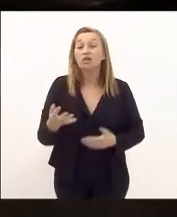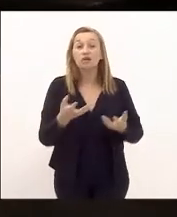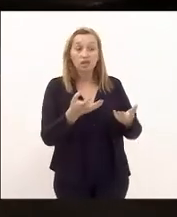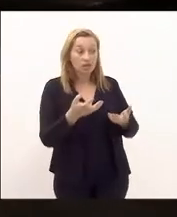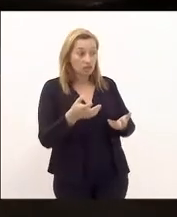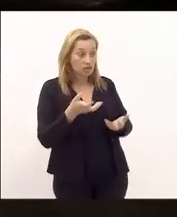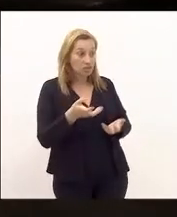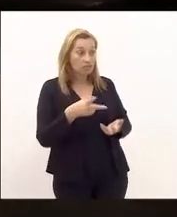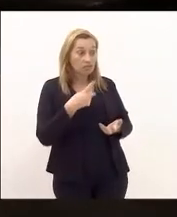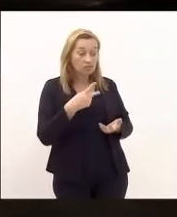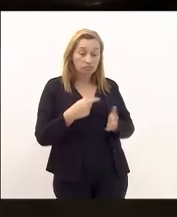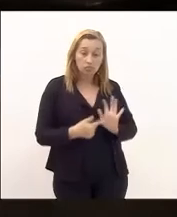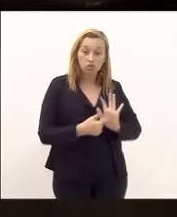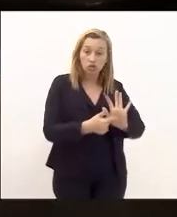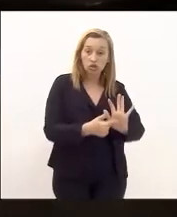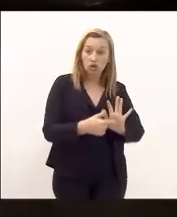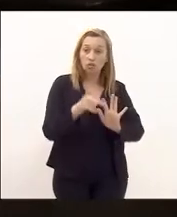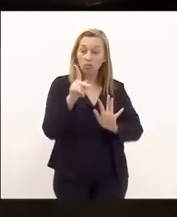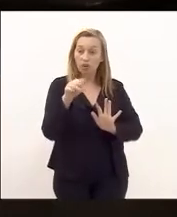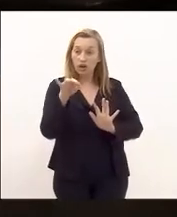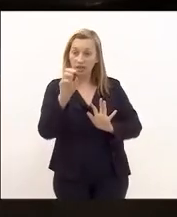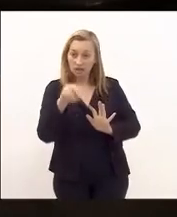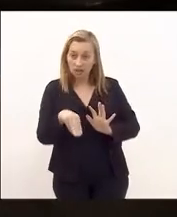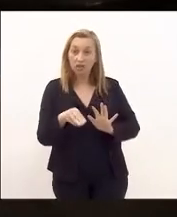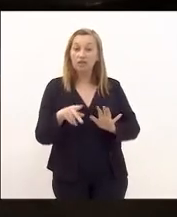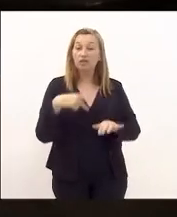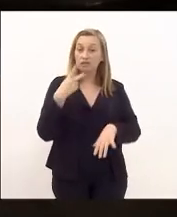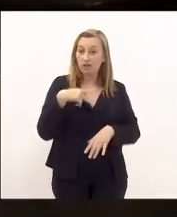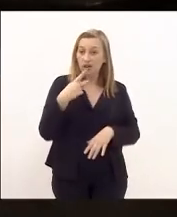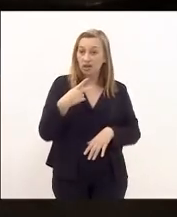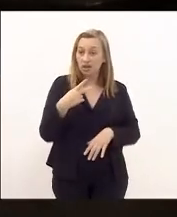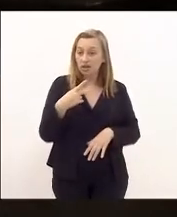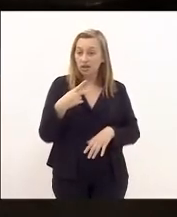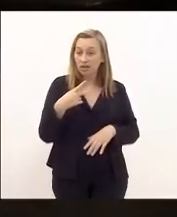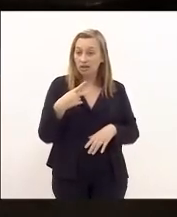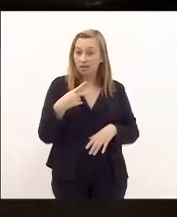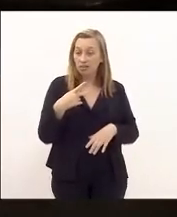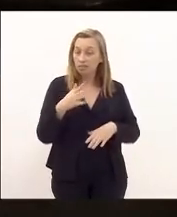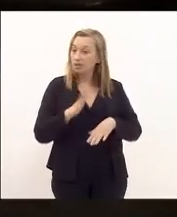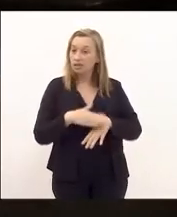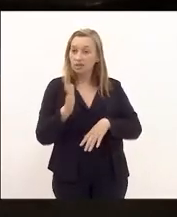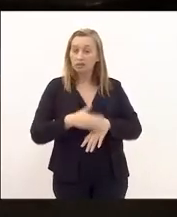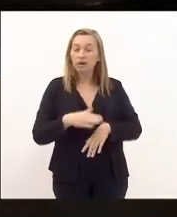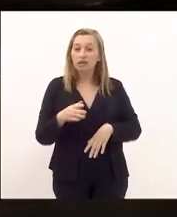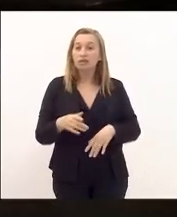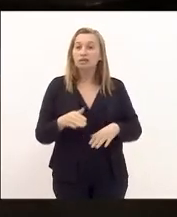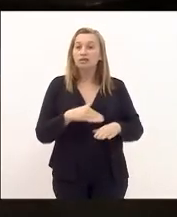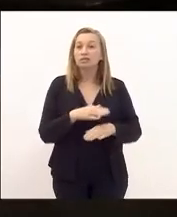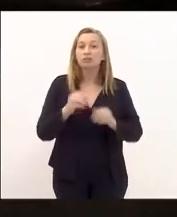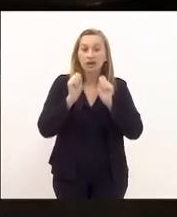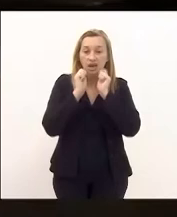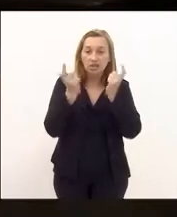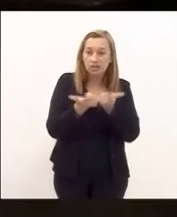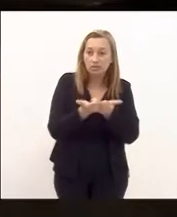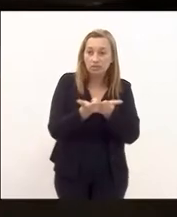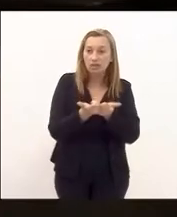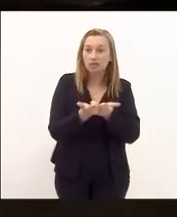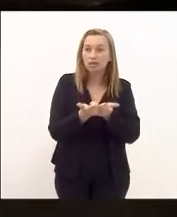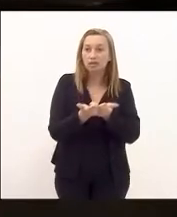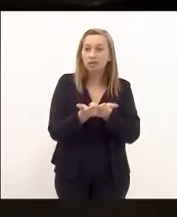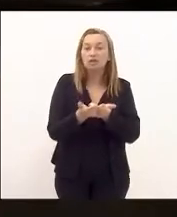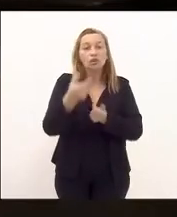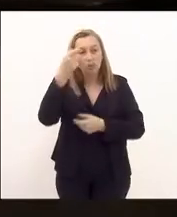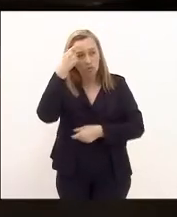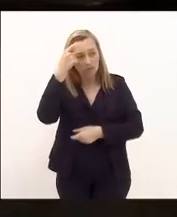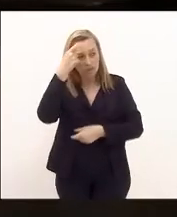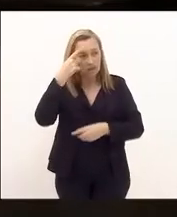farei assim, de outras maneiras, mais vezes, para que a Assembleia Legislativa vá tomando cada